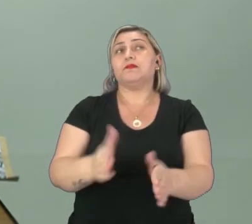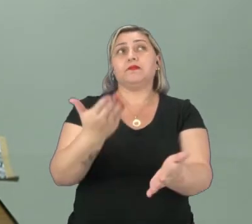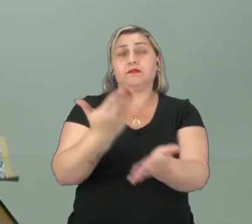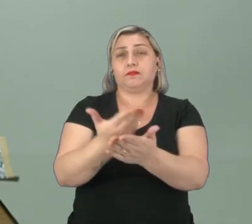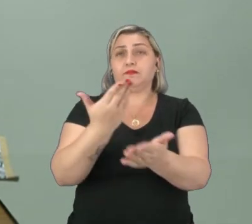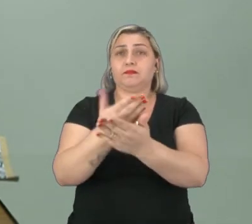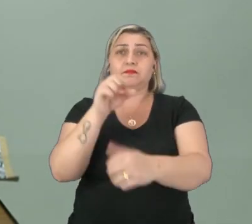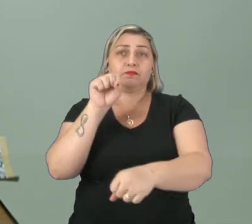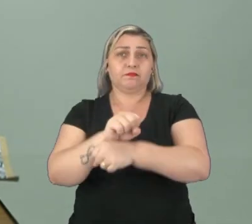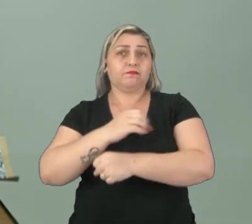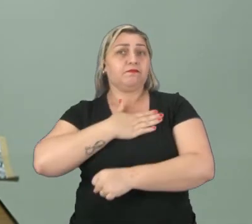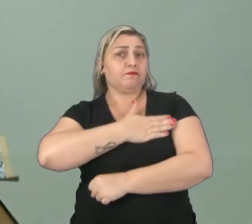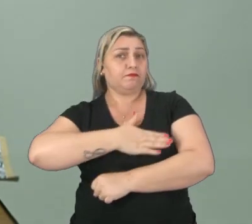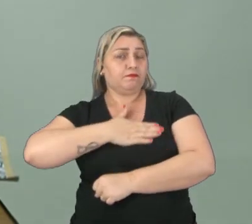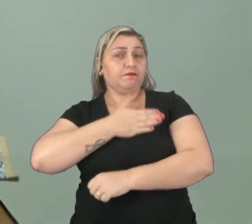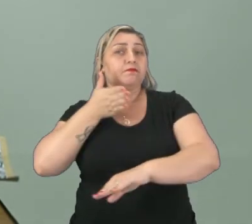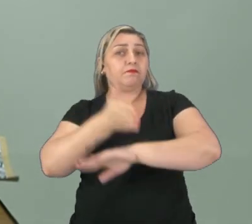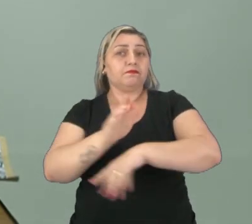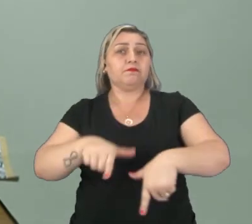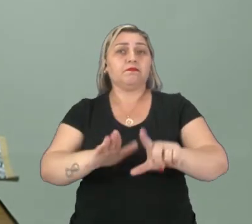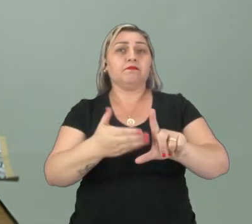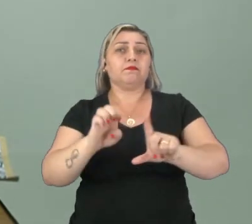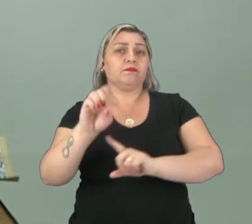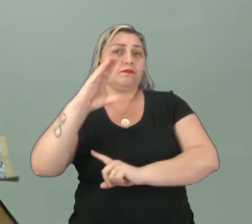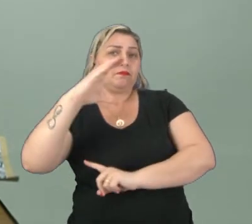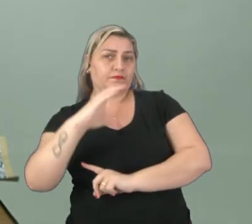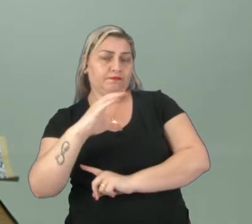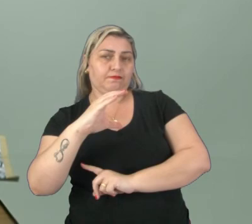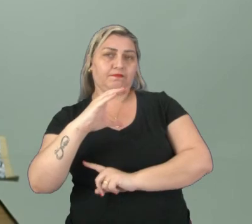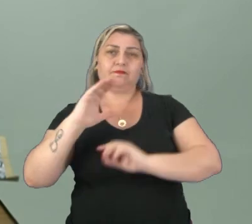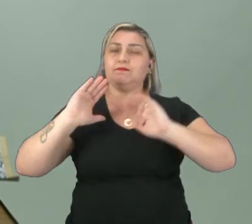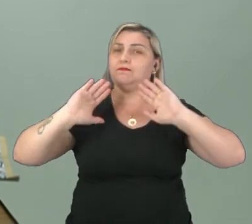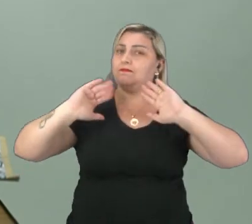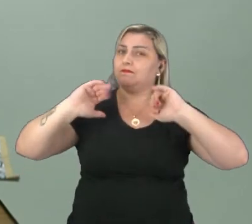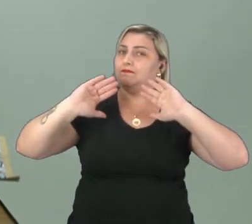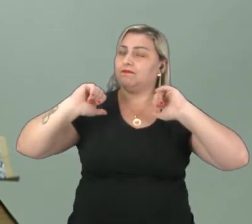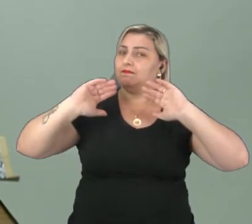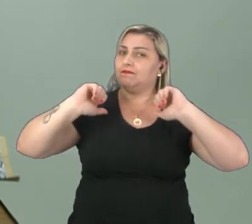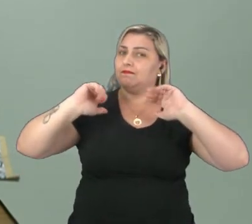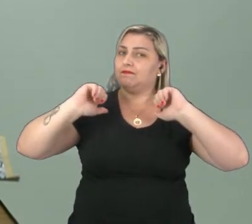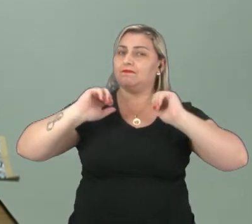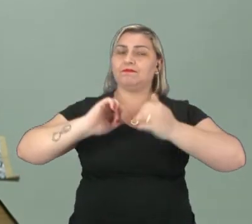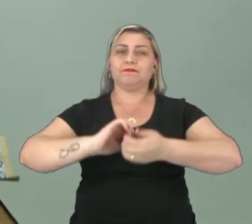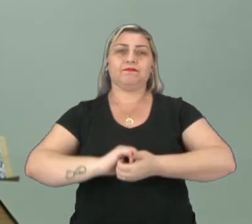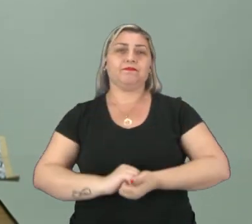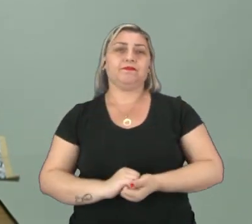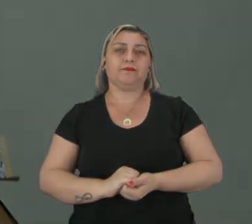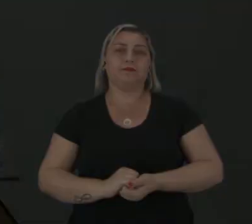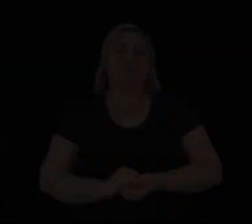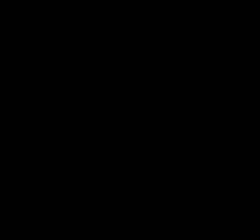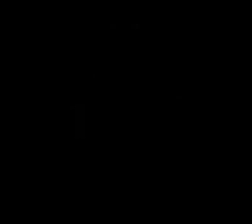essa aula. Espero que tenham gostado. E acessem a nossa plataforma Eduque. Até a próxima. Tchau, tchau.